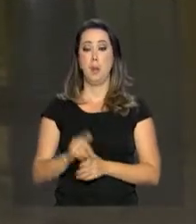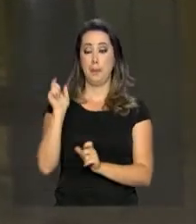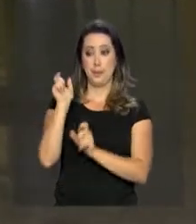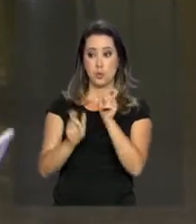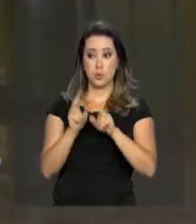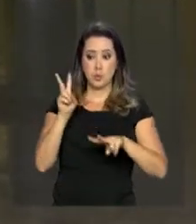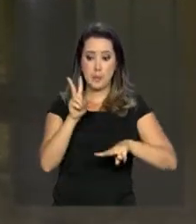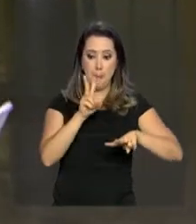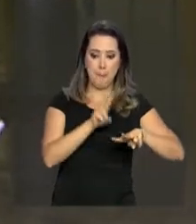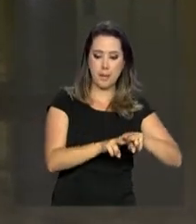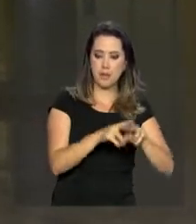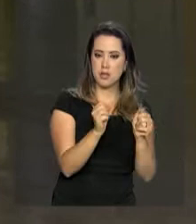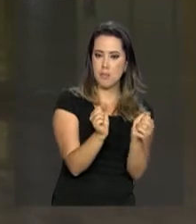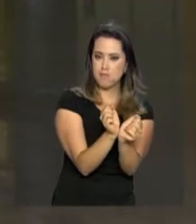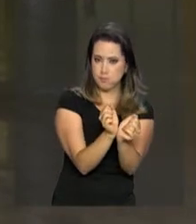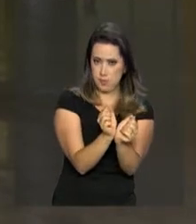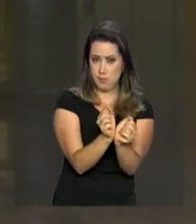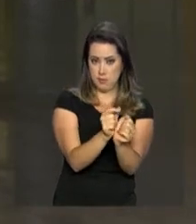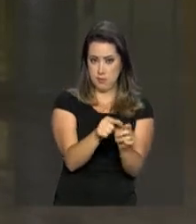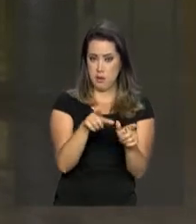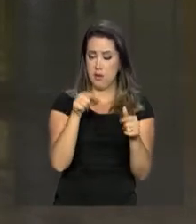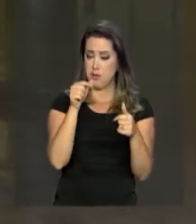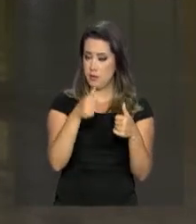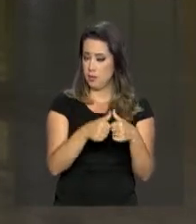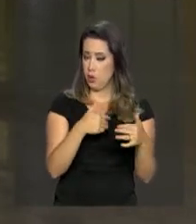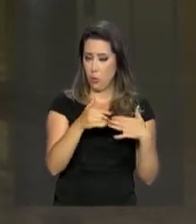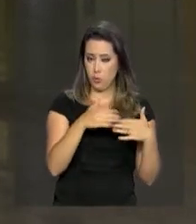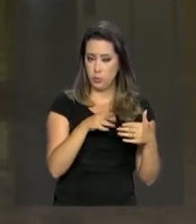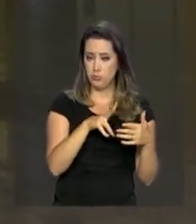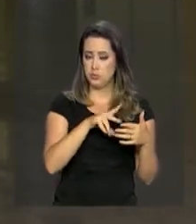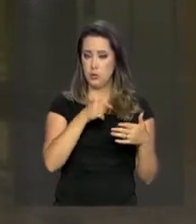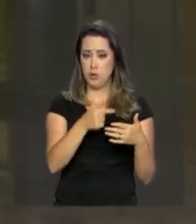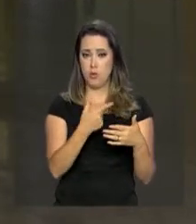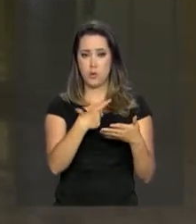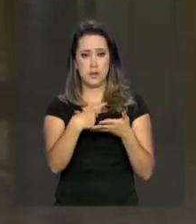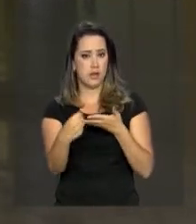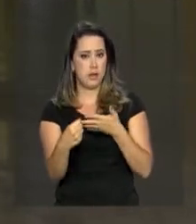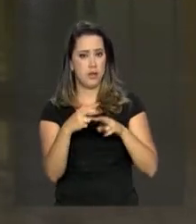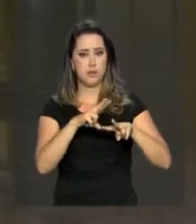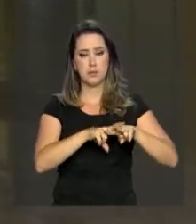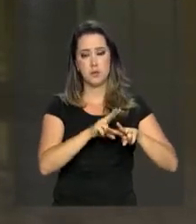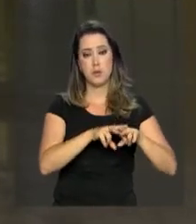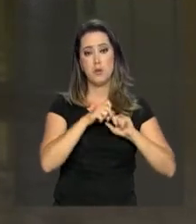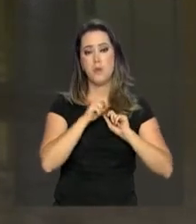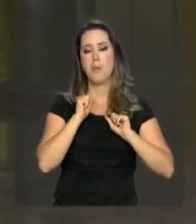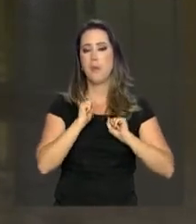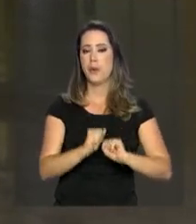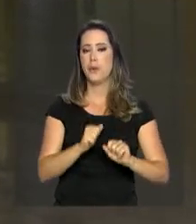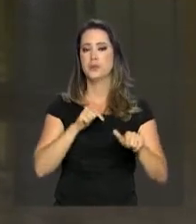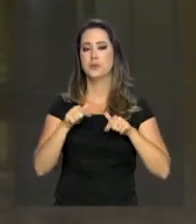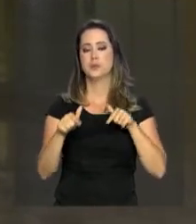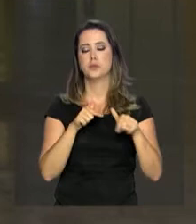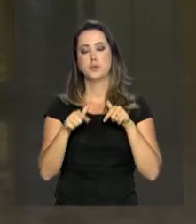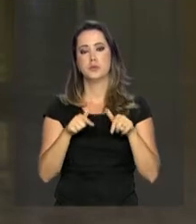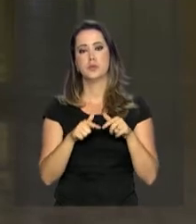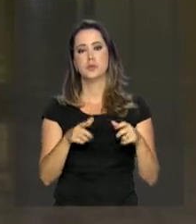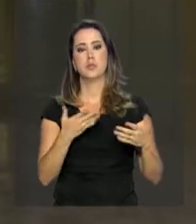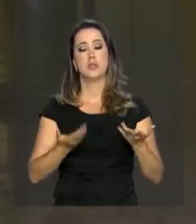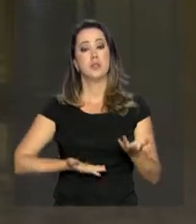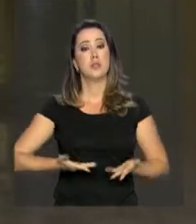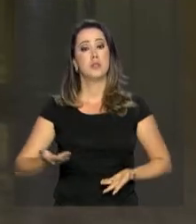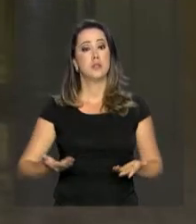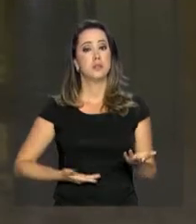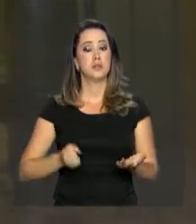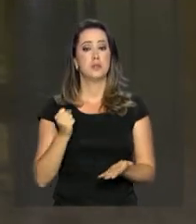fechado semiaberto aberto e aqueles que estão deixando o sistema prisional poderão trabalhar em serviços